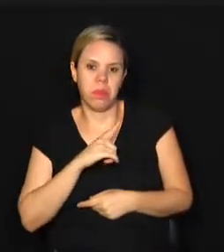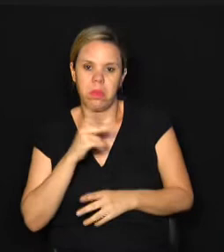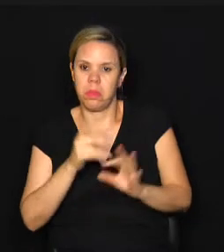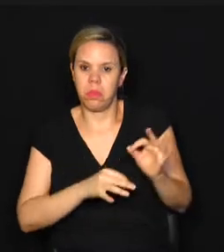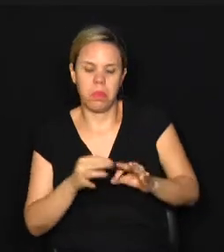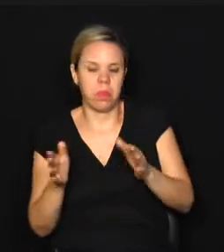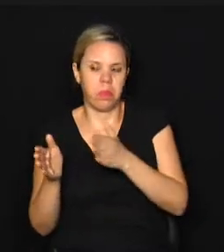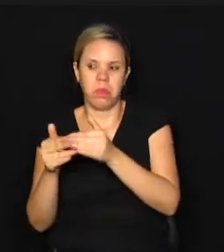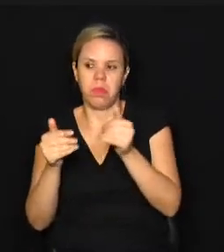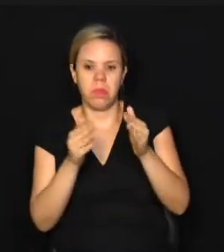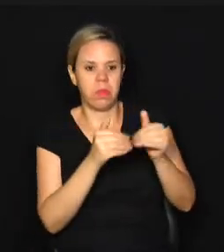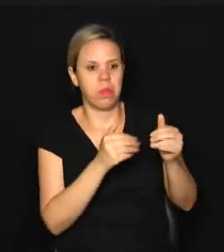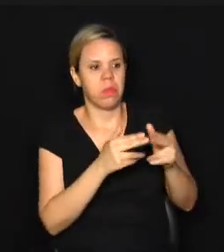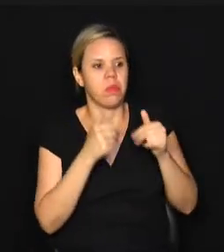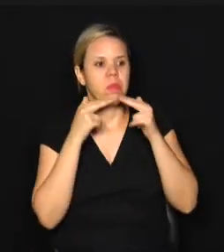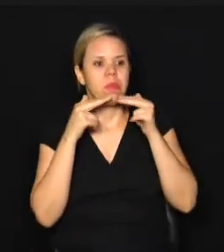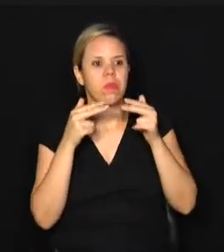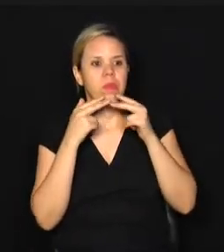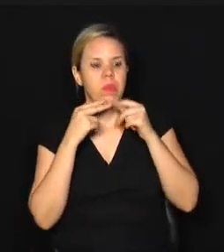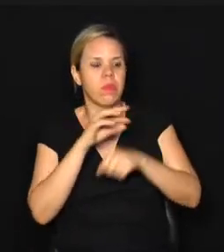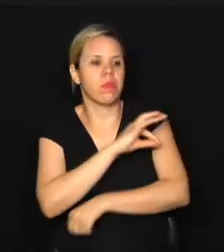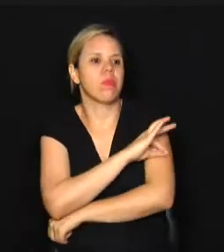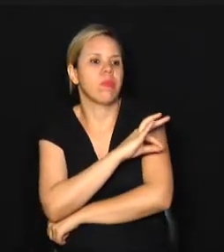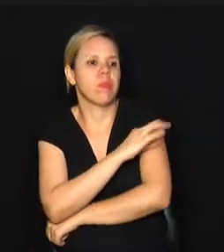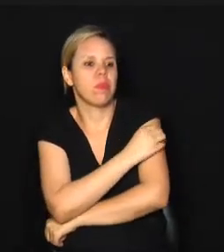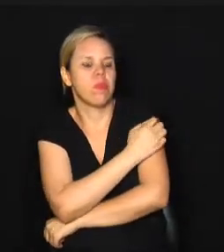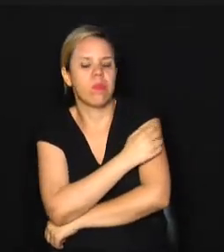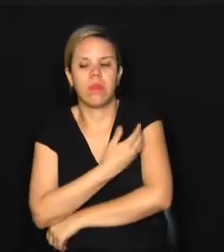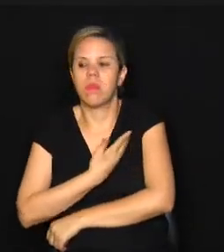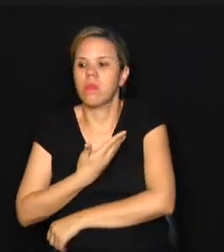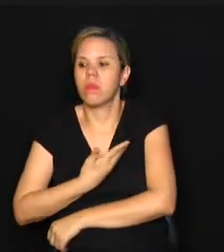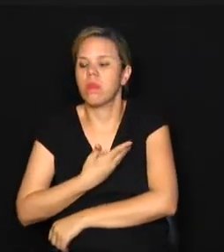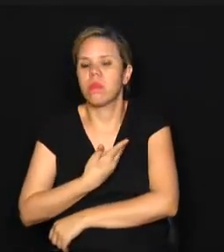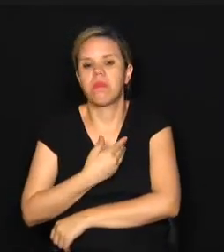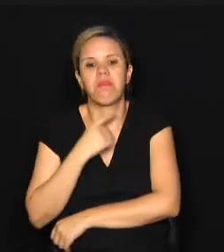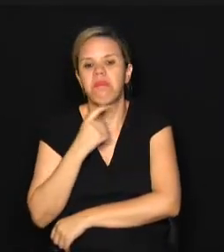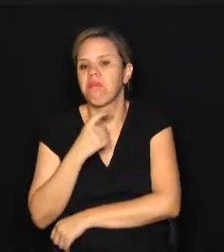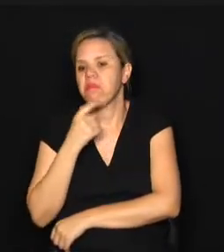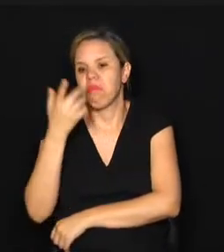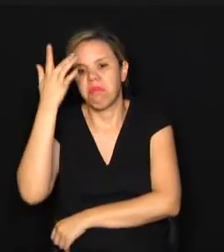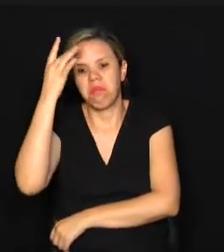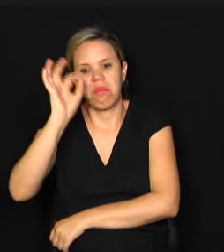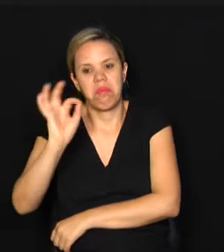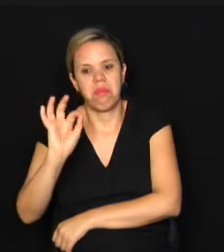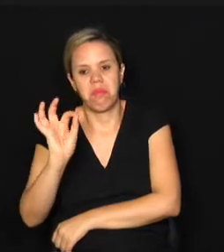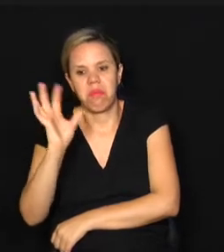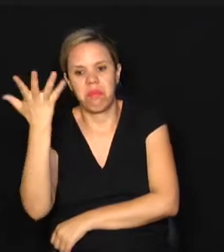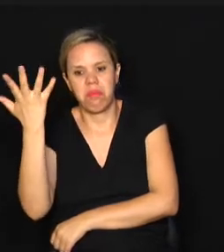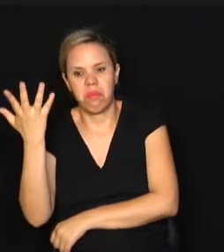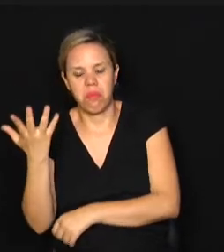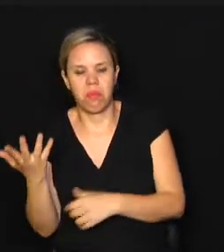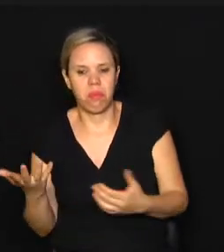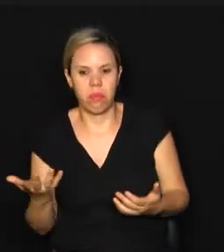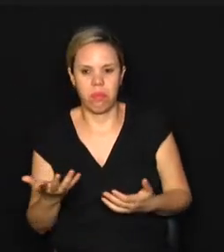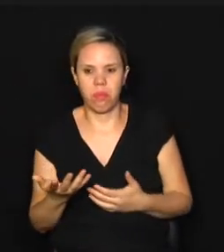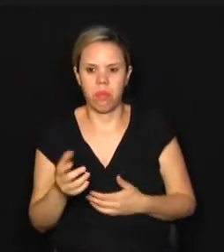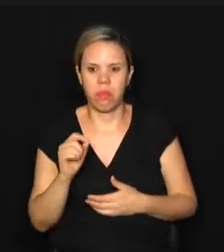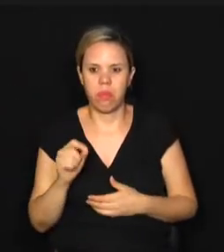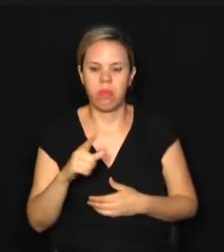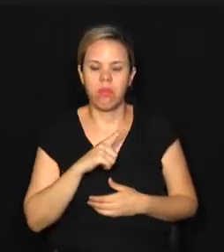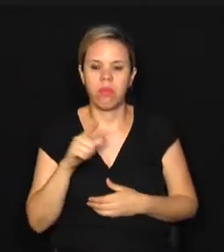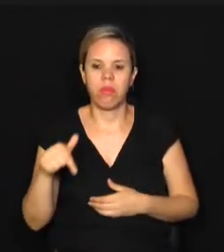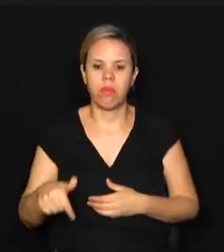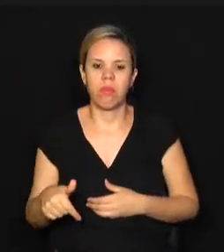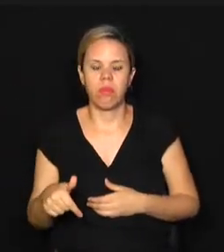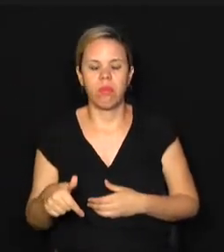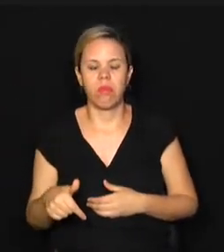pede notícias na prefeitura através de amigos e conhecidos e ninguém nos dá uma resposta concreta. Então, o que eu tenho